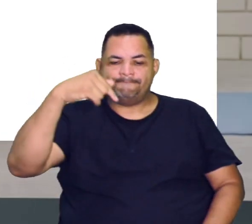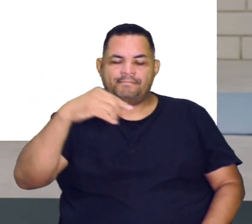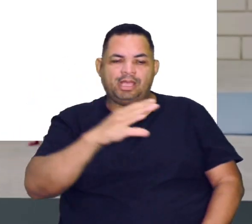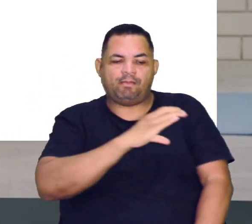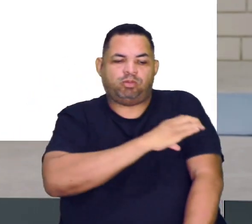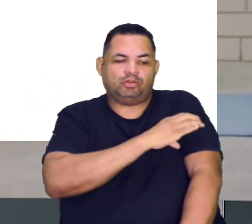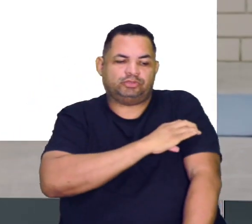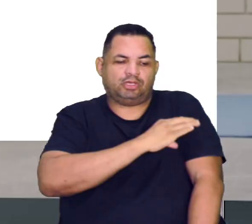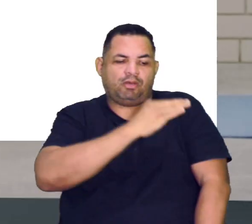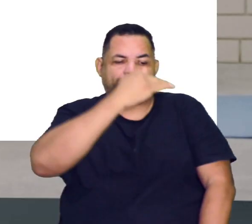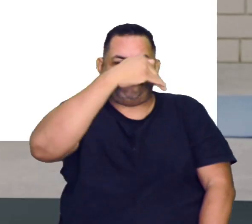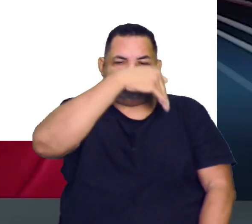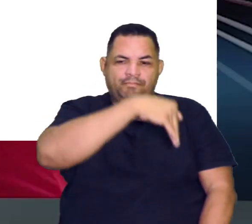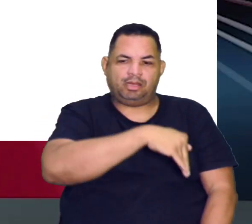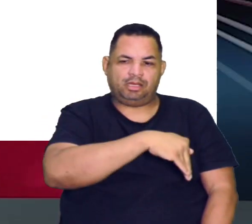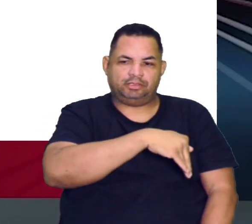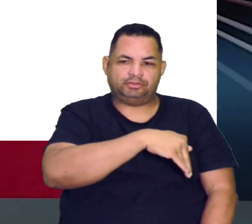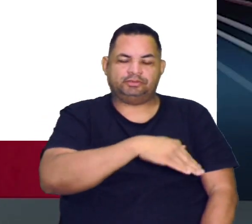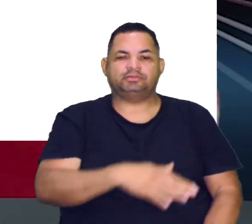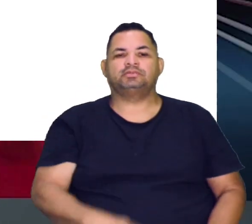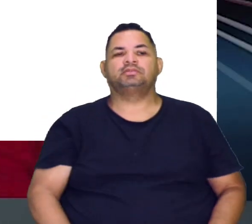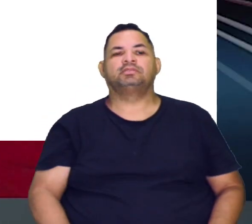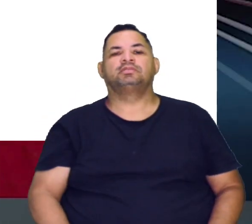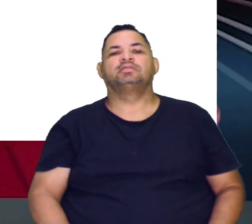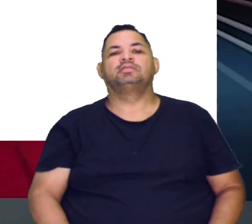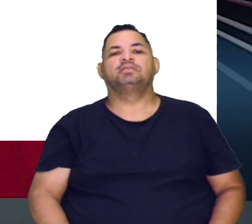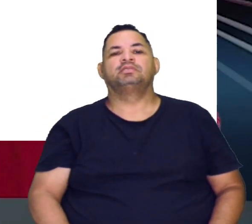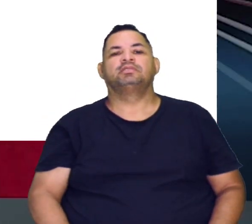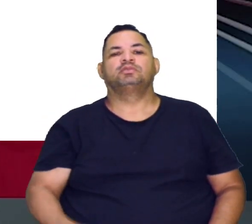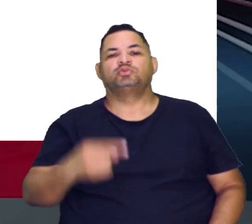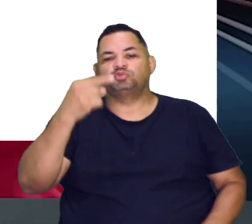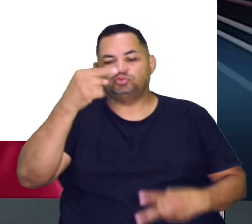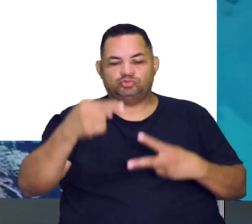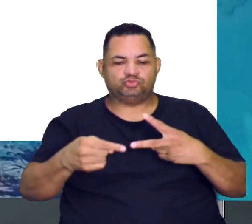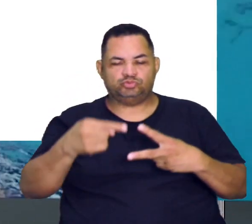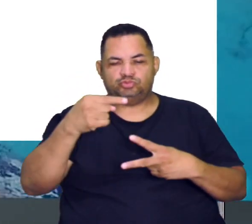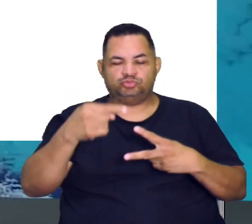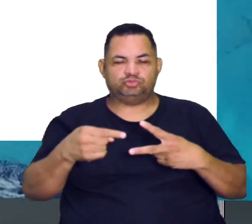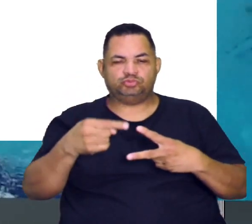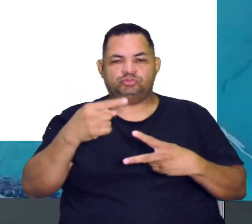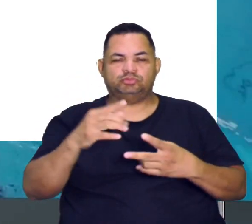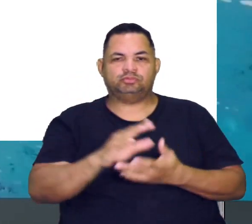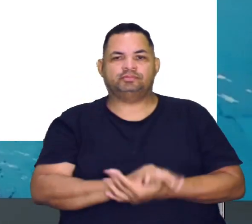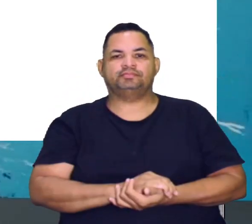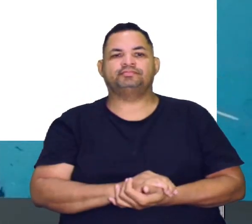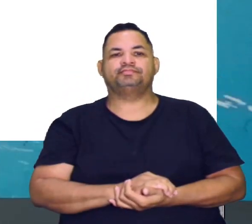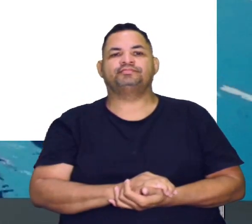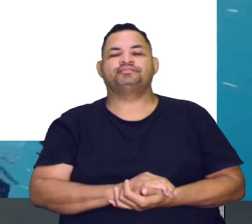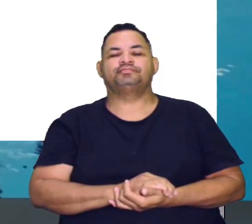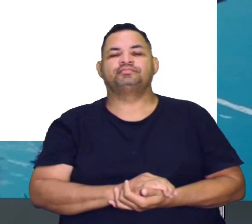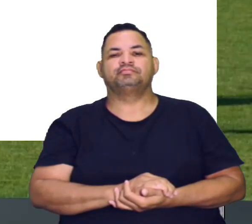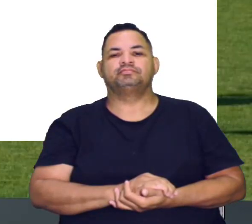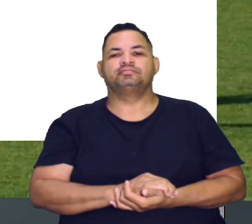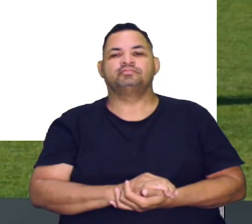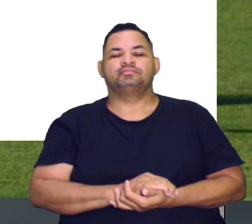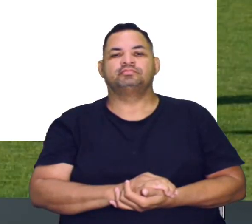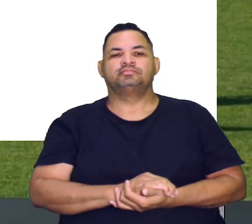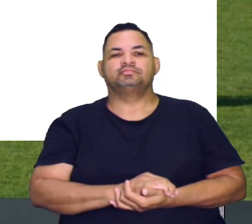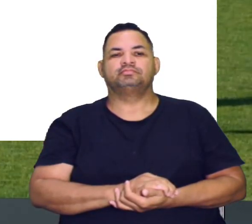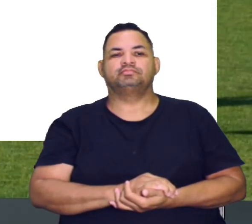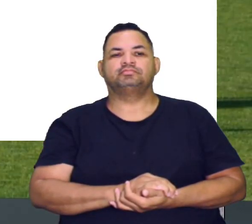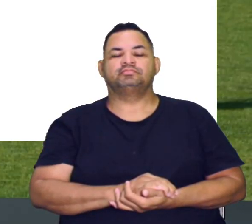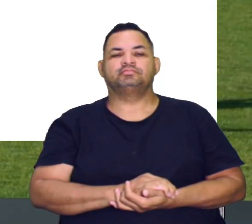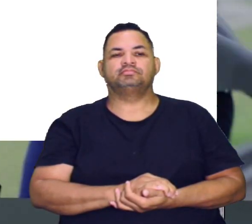baixa, tá? Hipo, ok? Anotado, registrado? Que bom, então. E